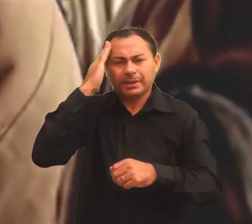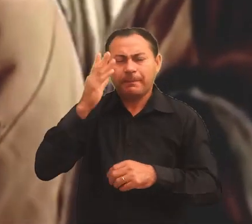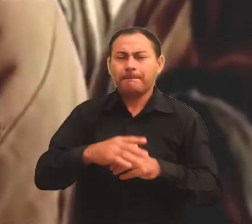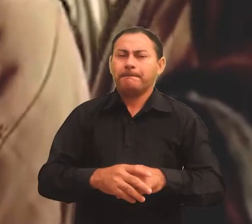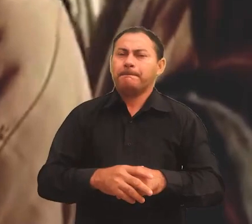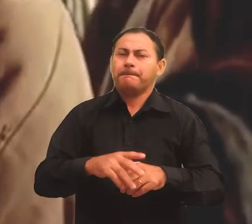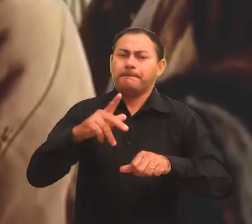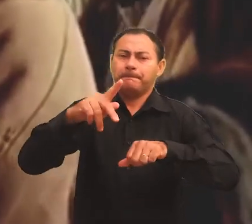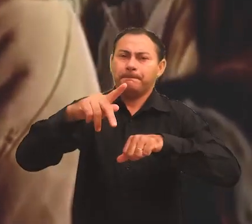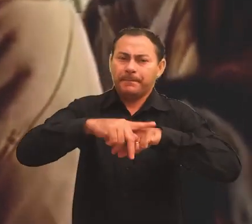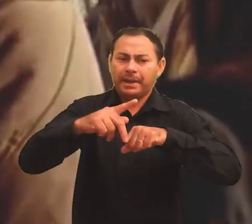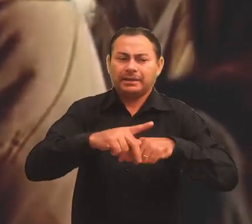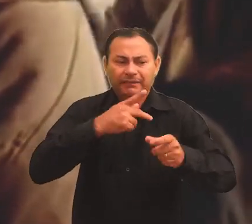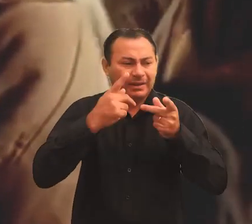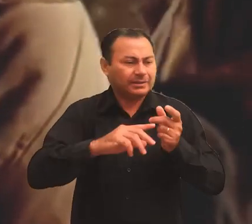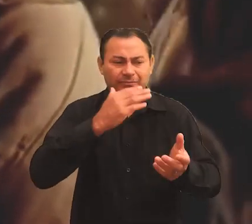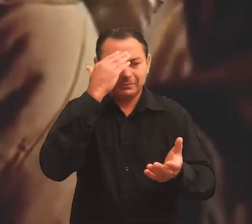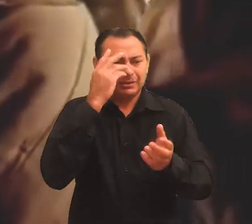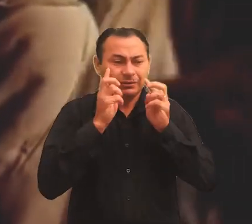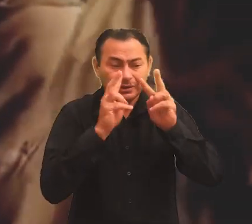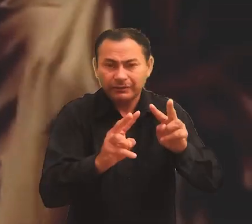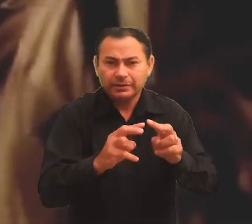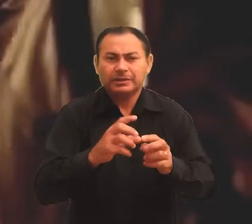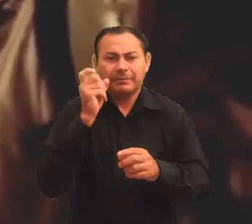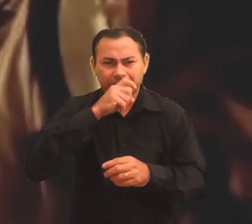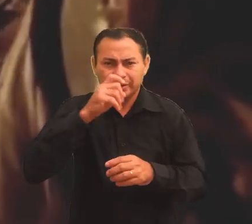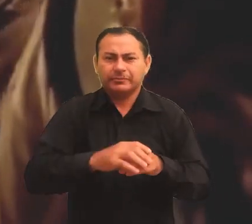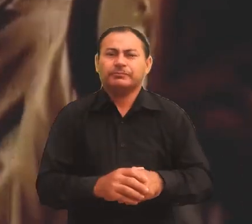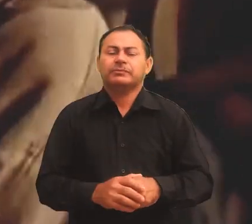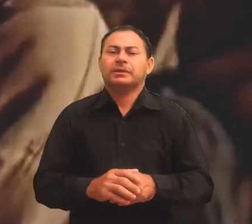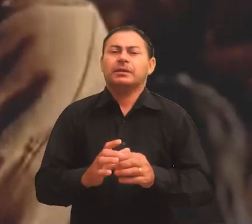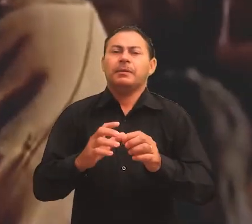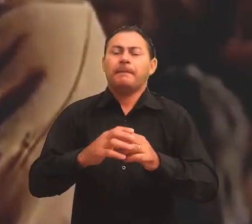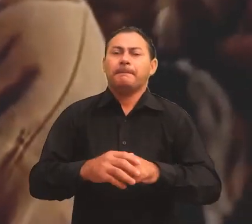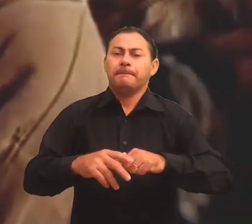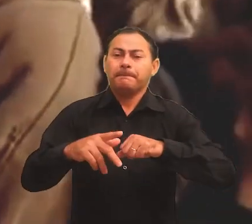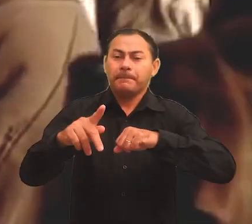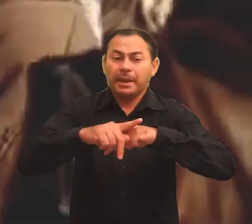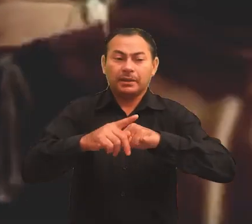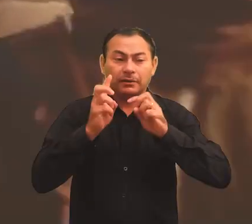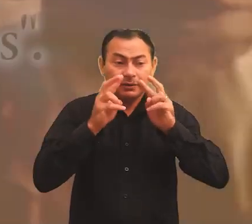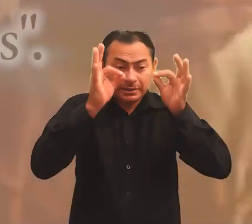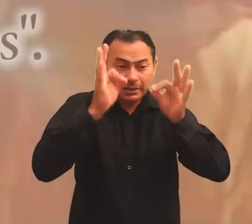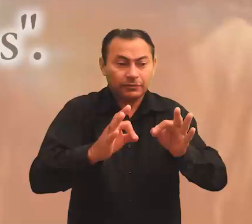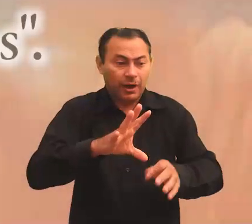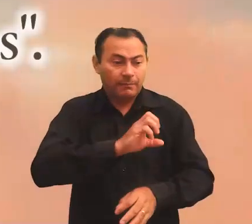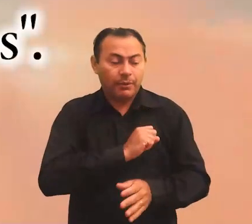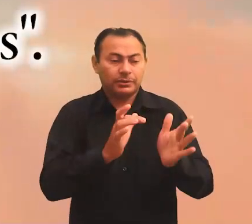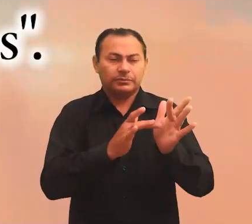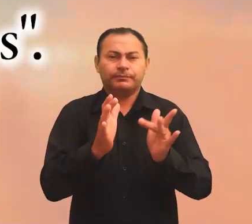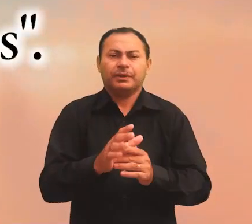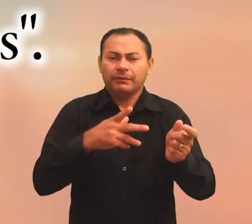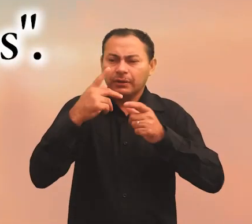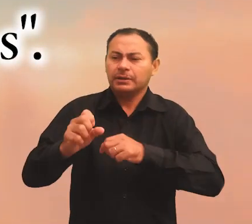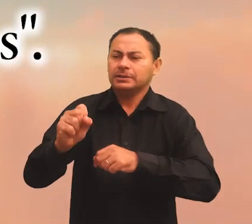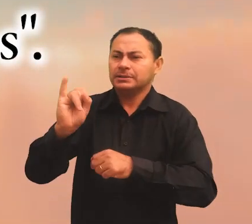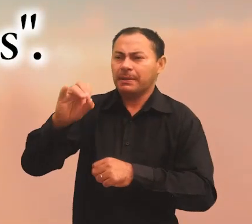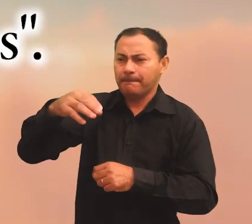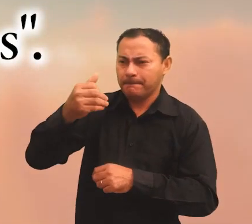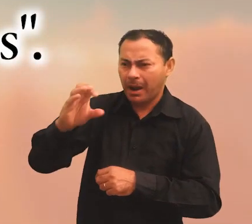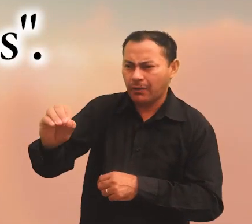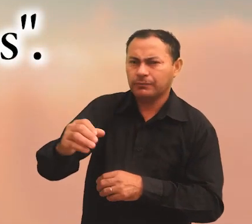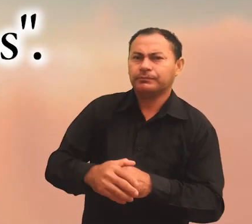tem um diálogo muito bonito com Pedro. Tenho certeza que Pedro viu amor nos olhos do Senhor quando lhe disse: Simão,